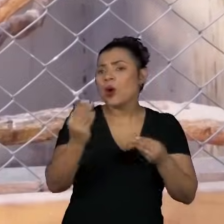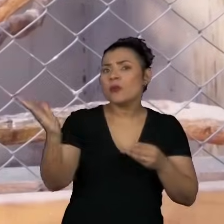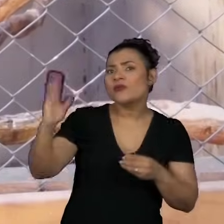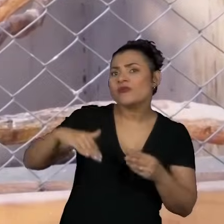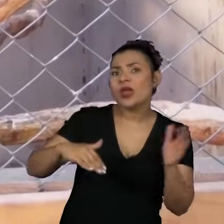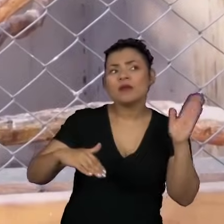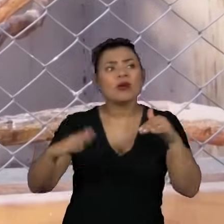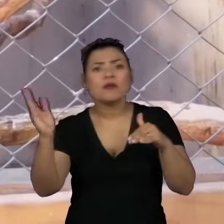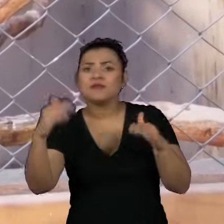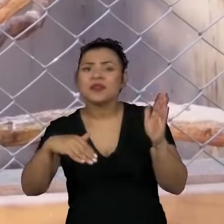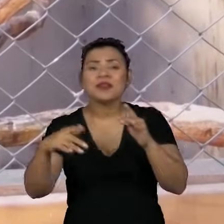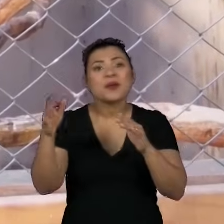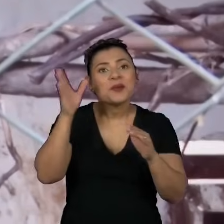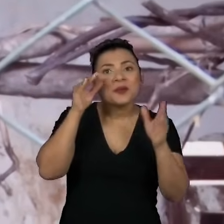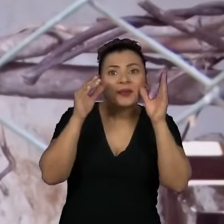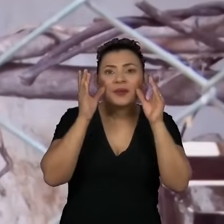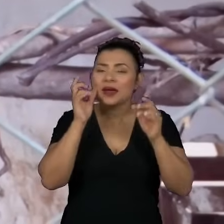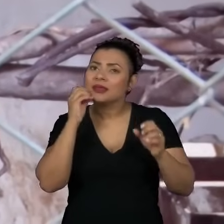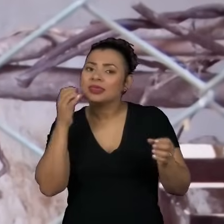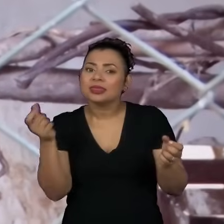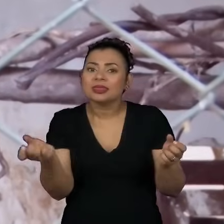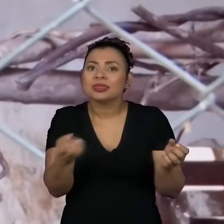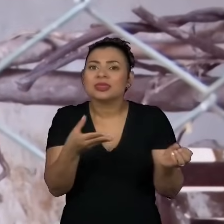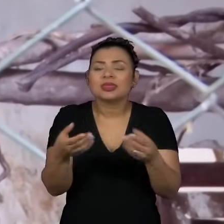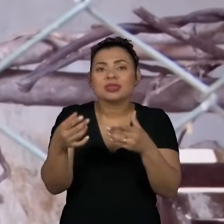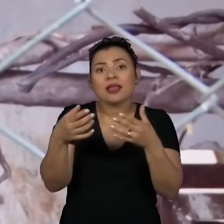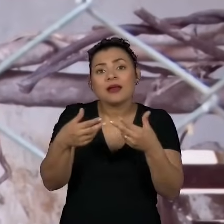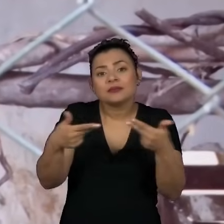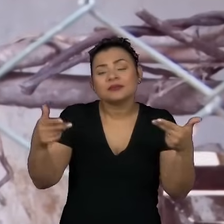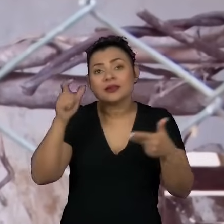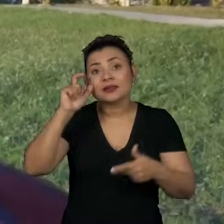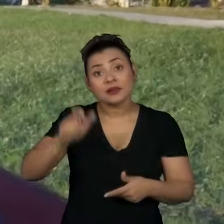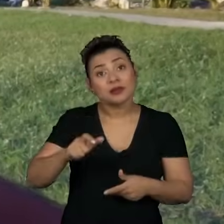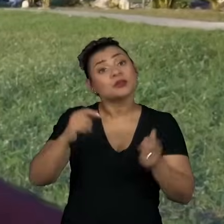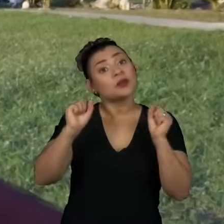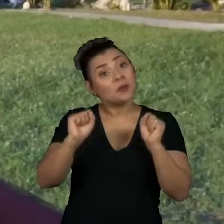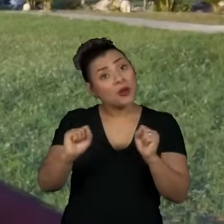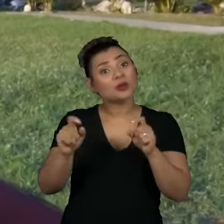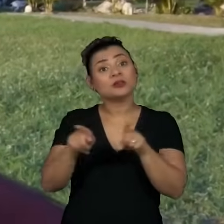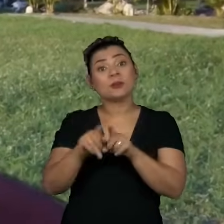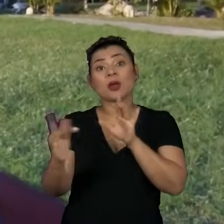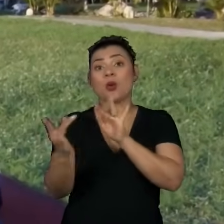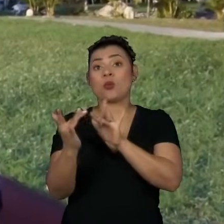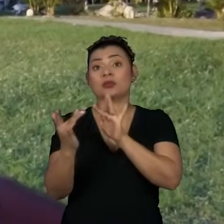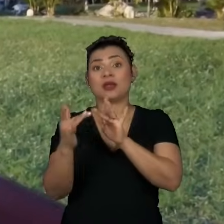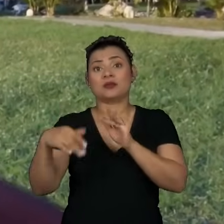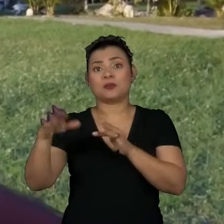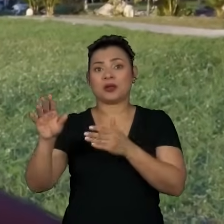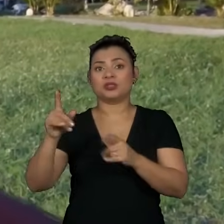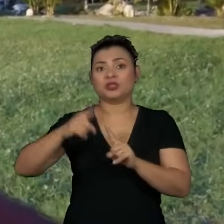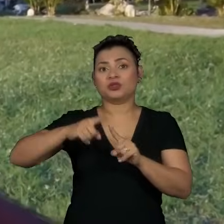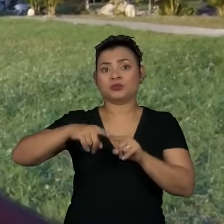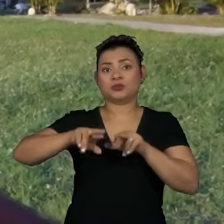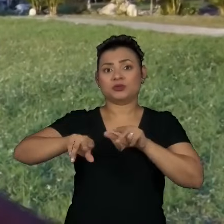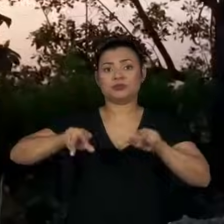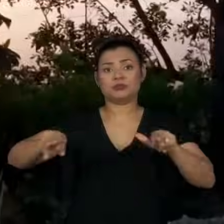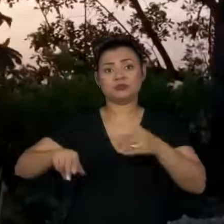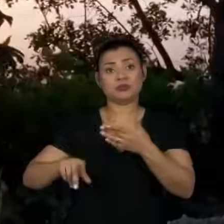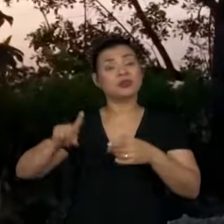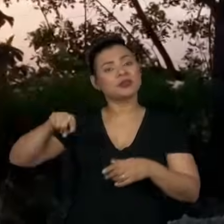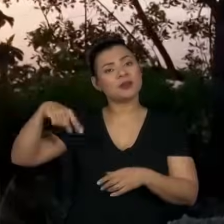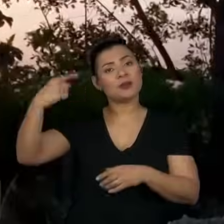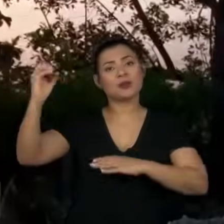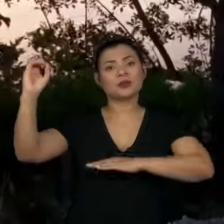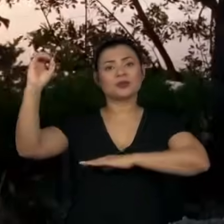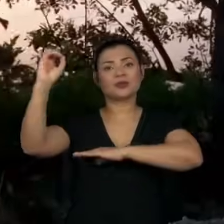aqui, algumas curiosidades sobre a espécie. E aí, terminando, o pessoal vai poder ter um contato mais próximo com algumas espécies, e aí depois admirar esse pôr do sol